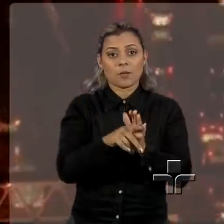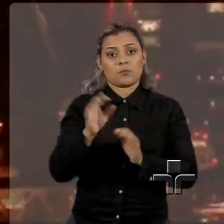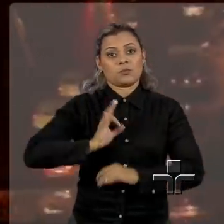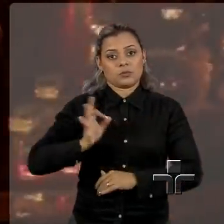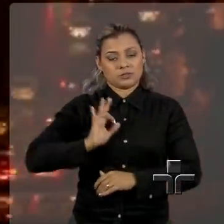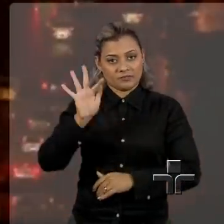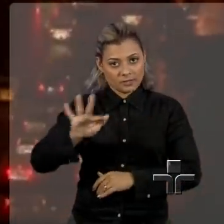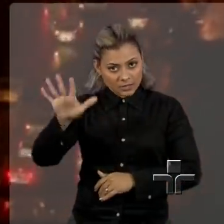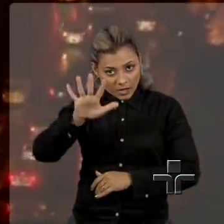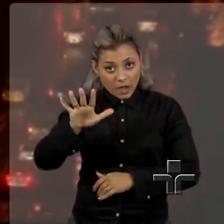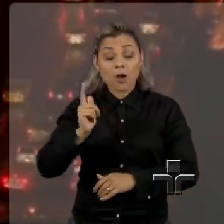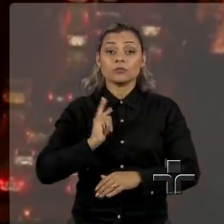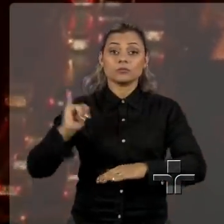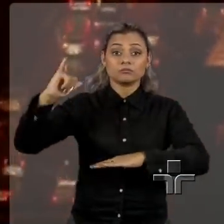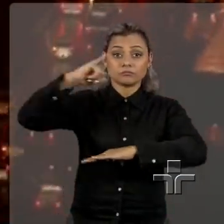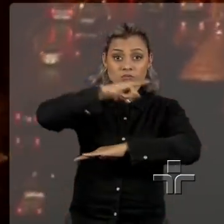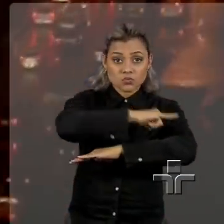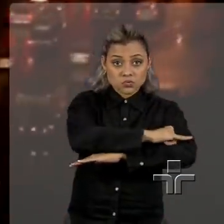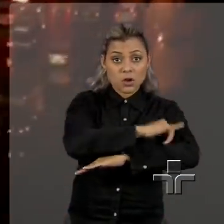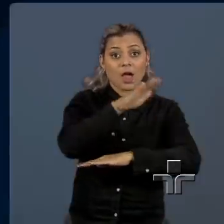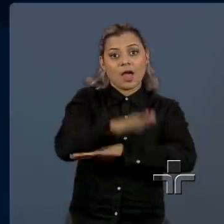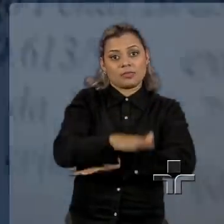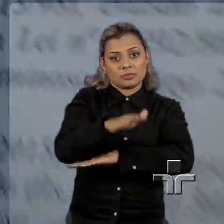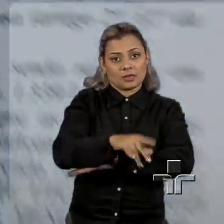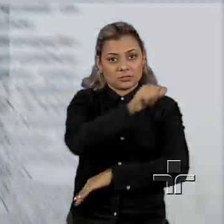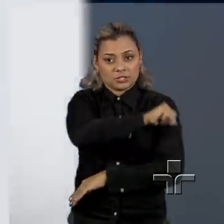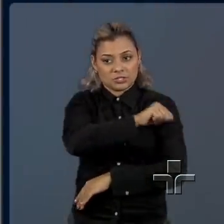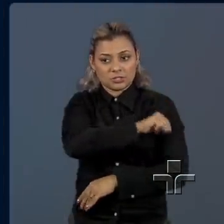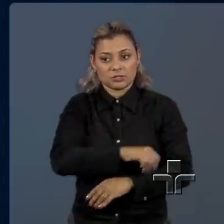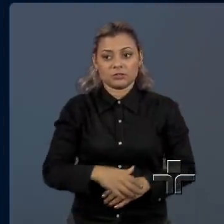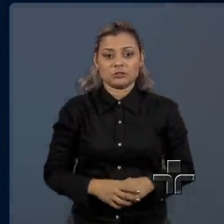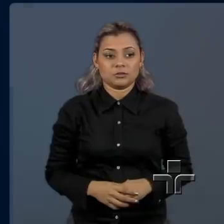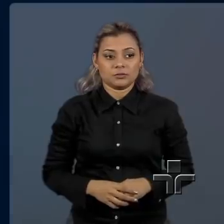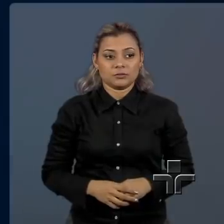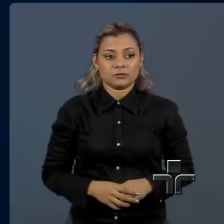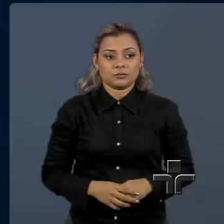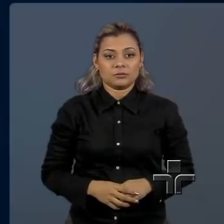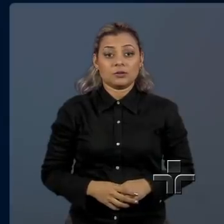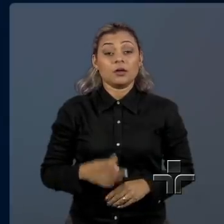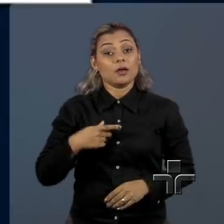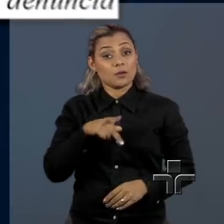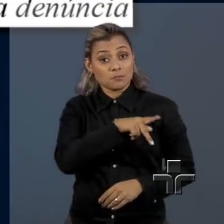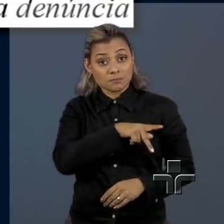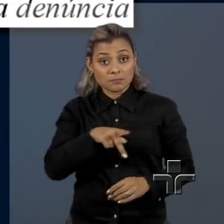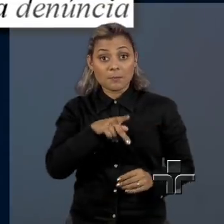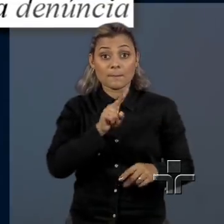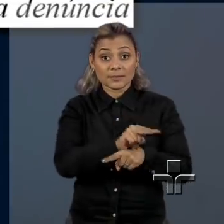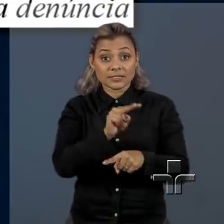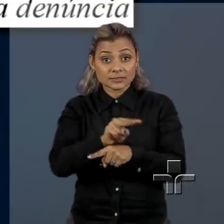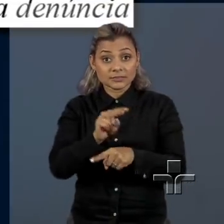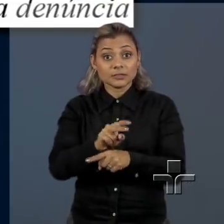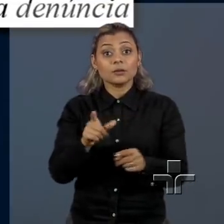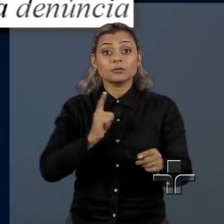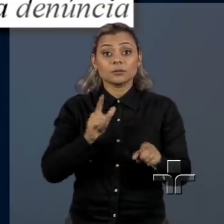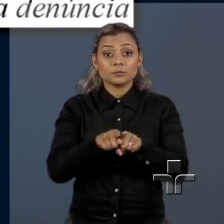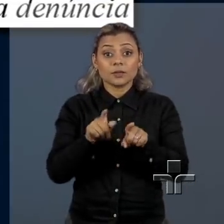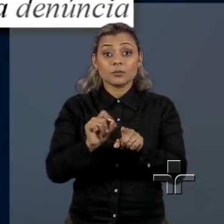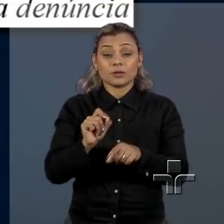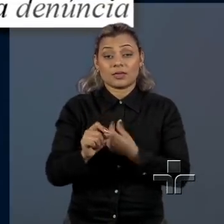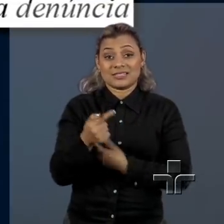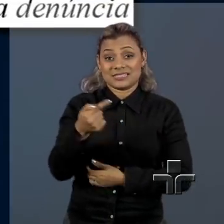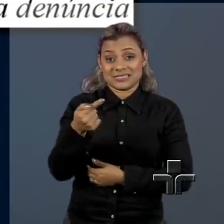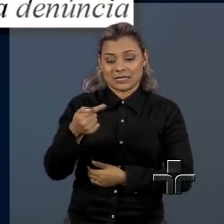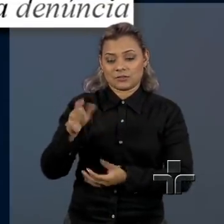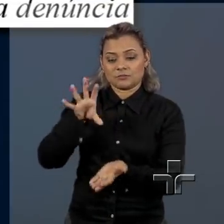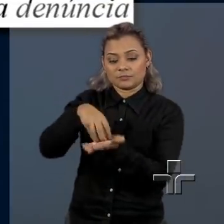desembarcou na base aérea do Galeão no fim da tarde. O mandado de prisão preventiva foi assinado pelo juiz da 7ª Vara